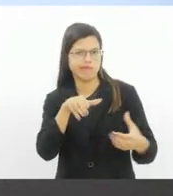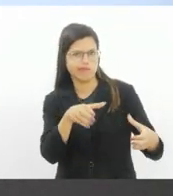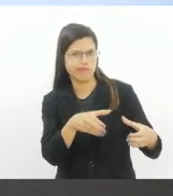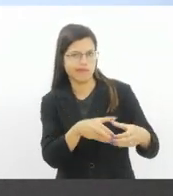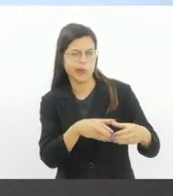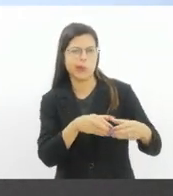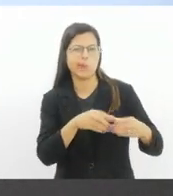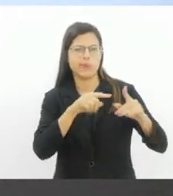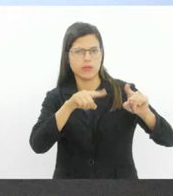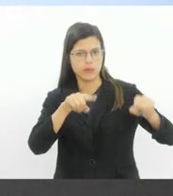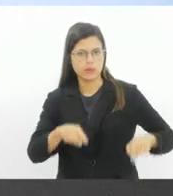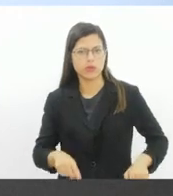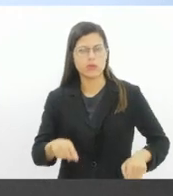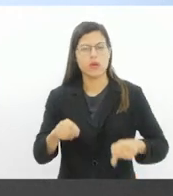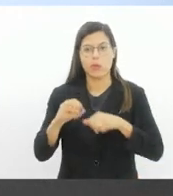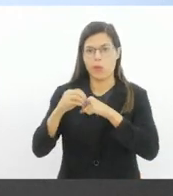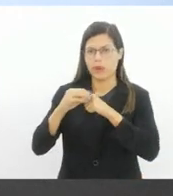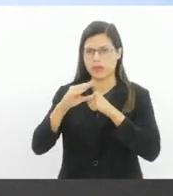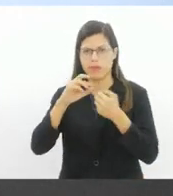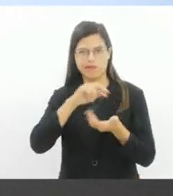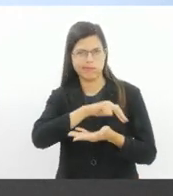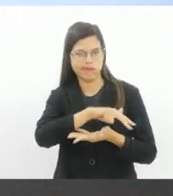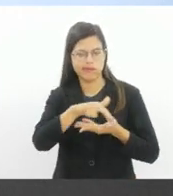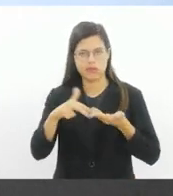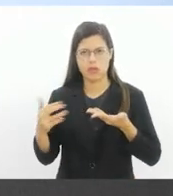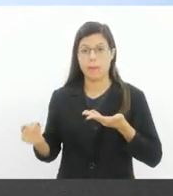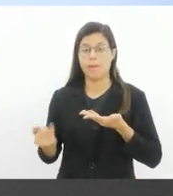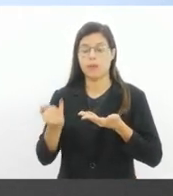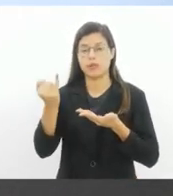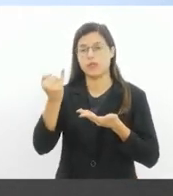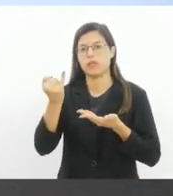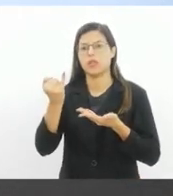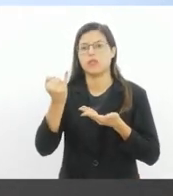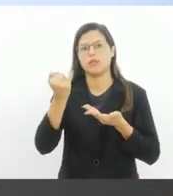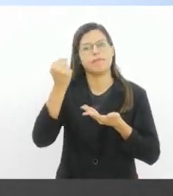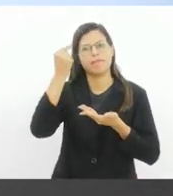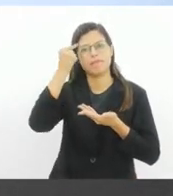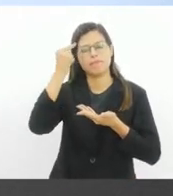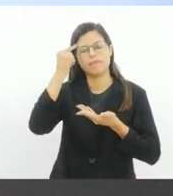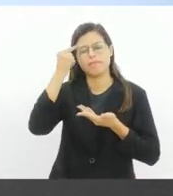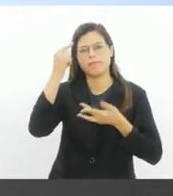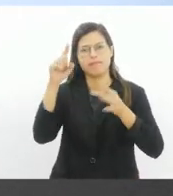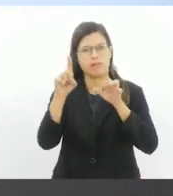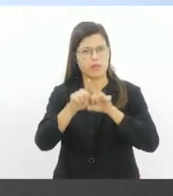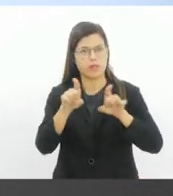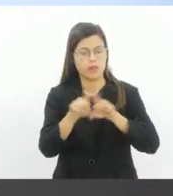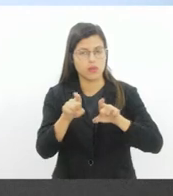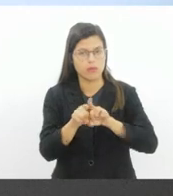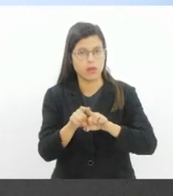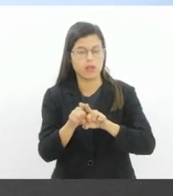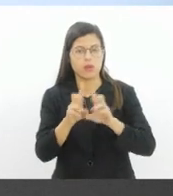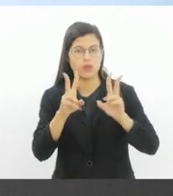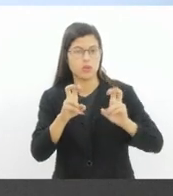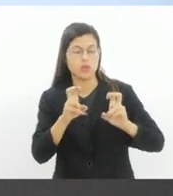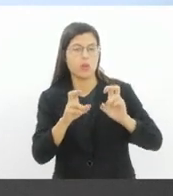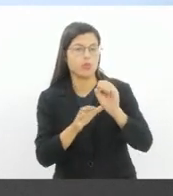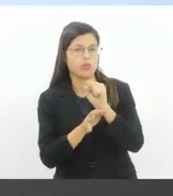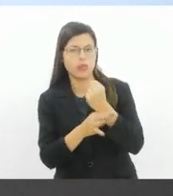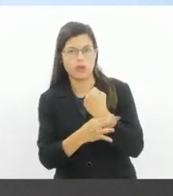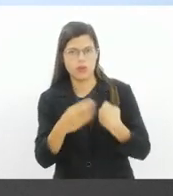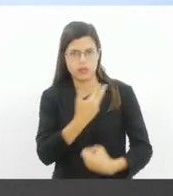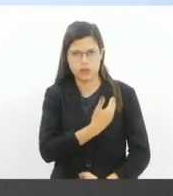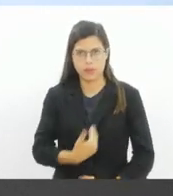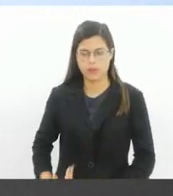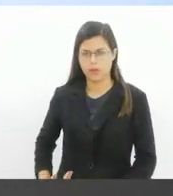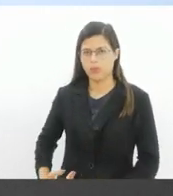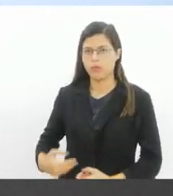com conhecimentos diferentes tem sido extremamente importante para a gente pensar também na segurança pública e nas questões relacionadas